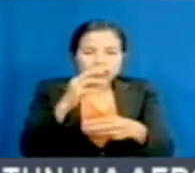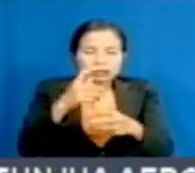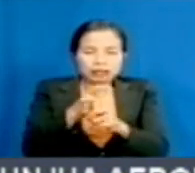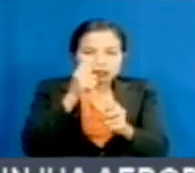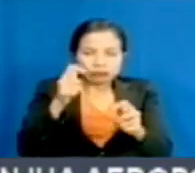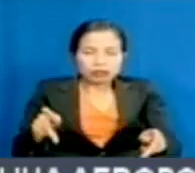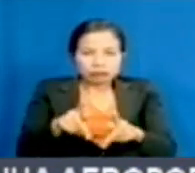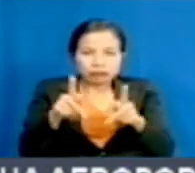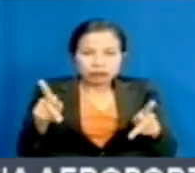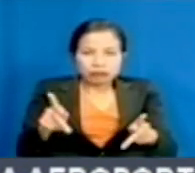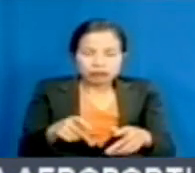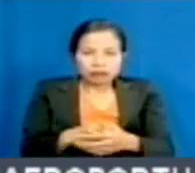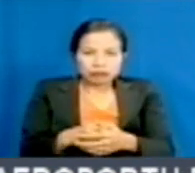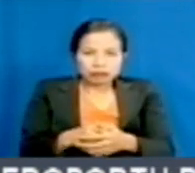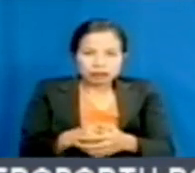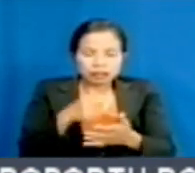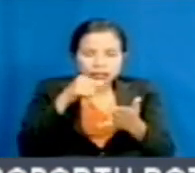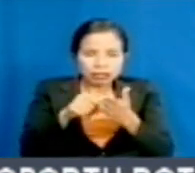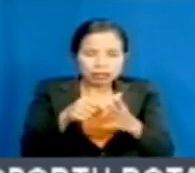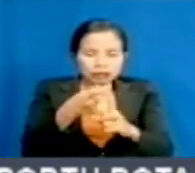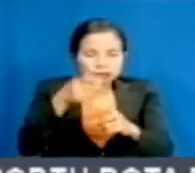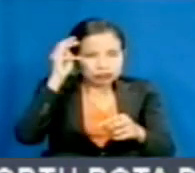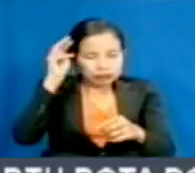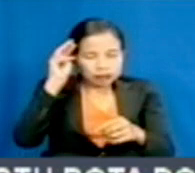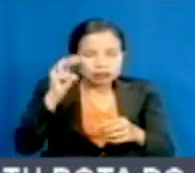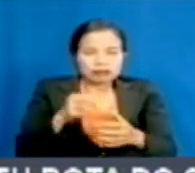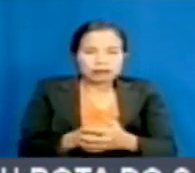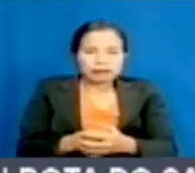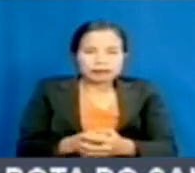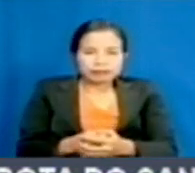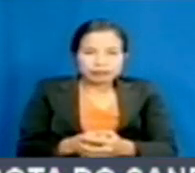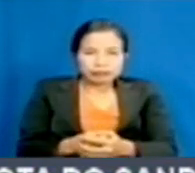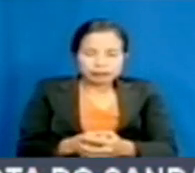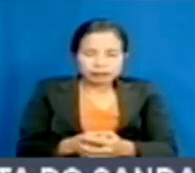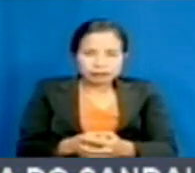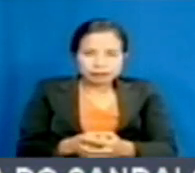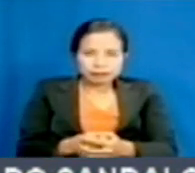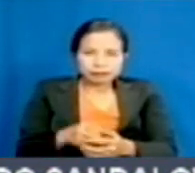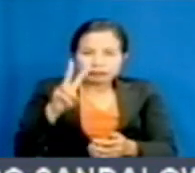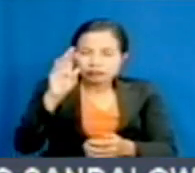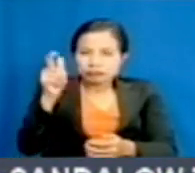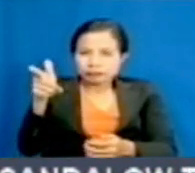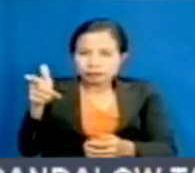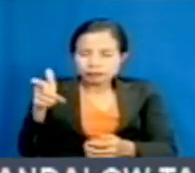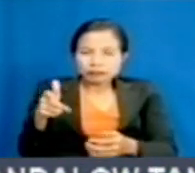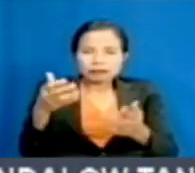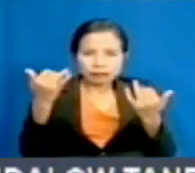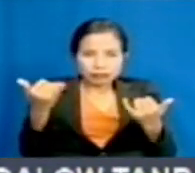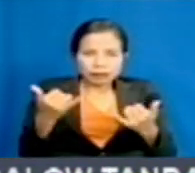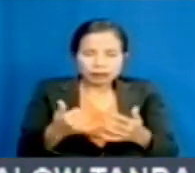sai nene sura de spaisi hosi ministro. Hosi kare 2020. Tau